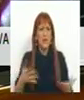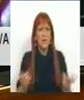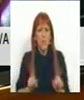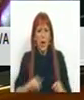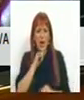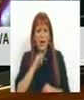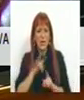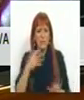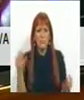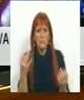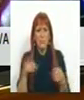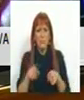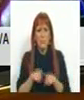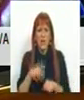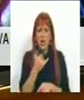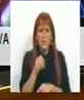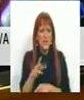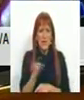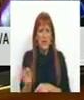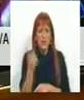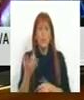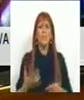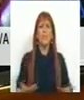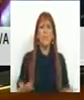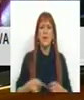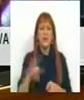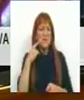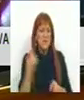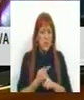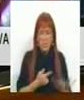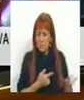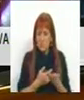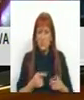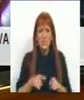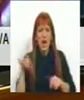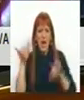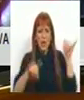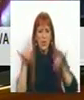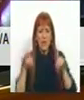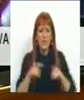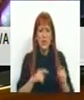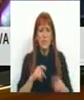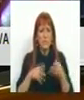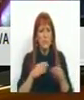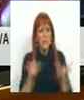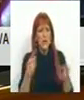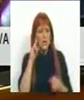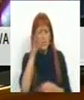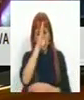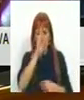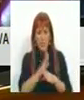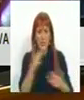será ainda, obviamente, para 2016. Ora, bem vistas as coisas, este tipo de aeronave é uma materialização do